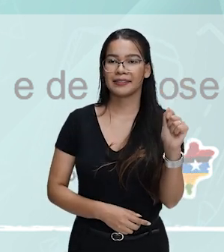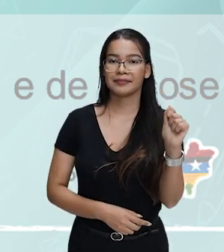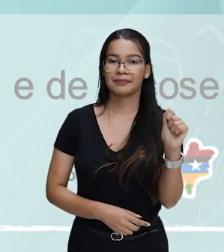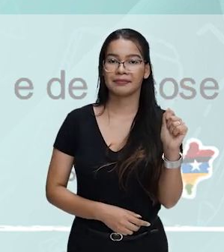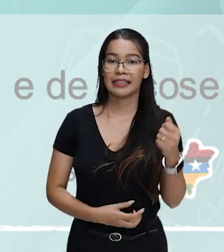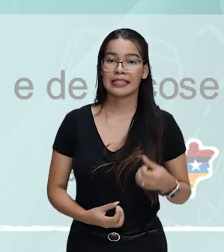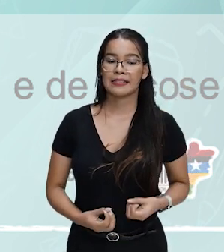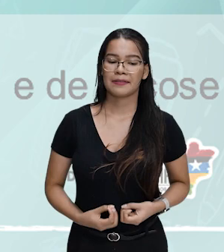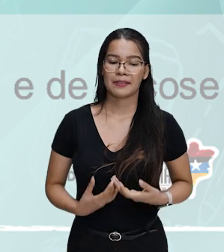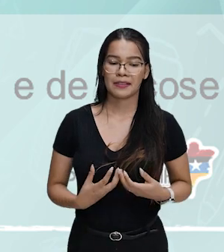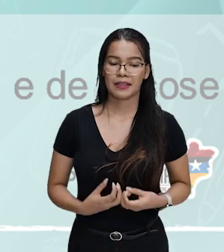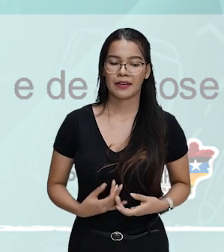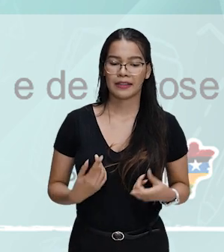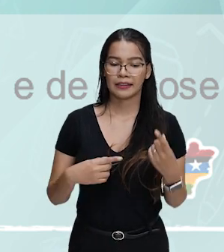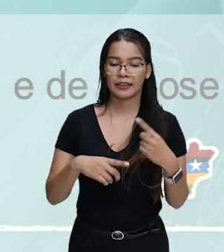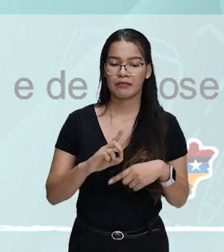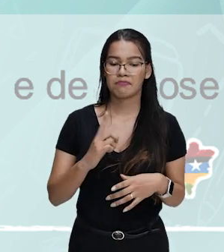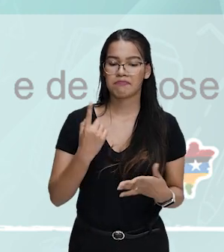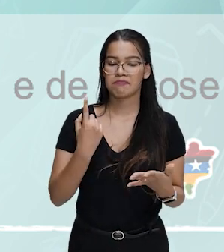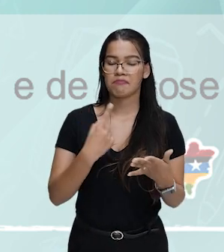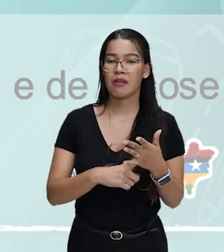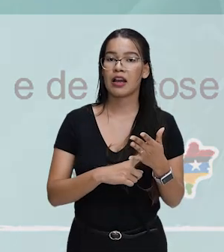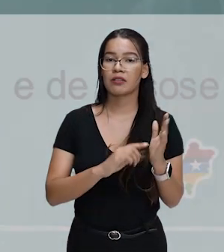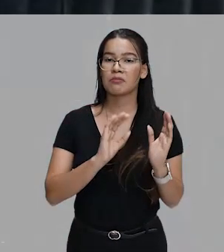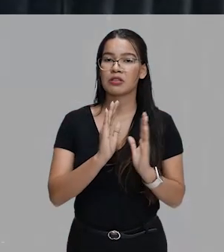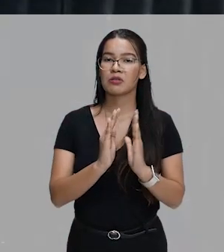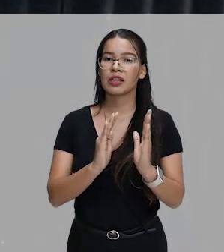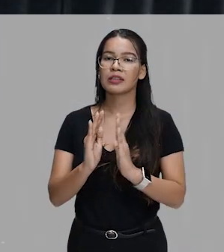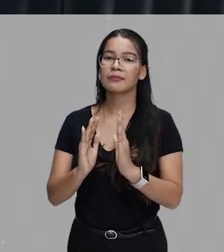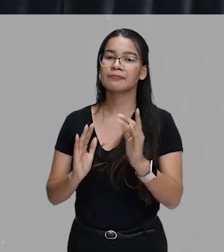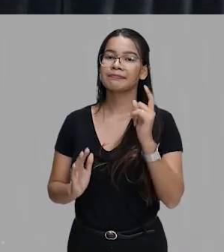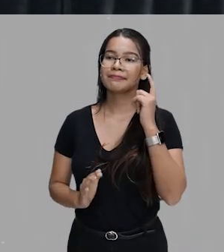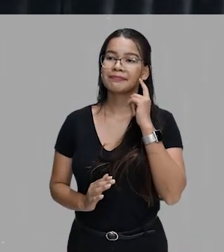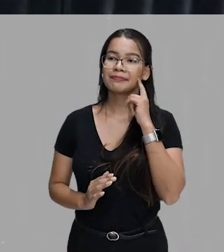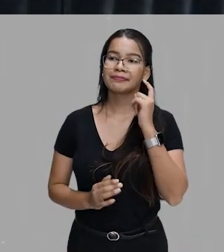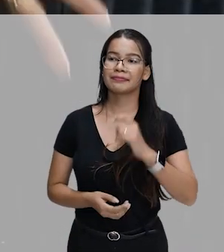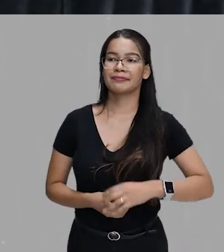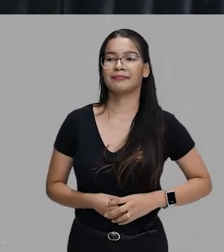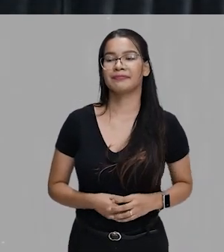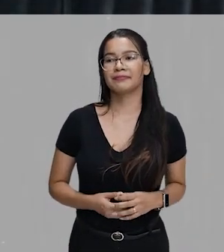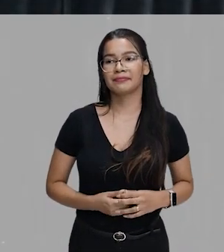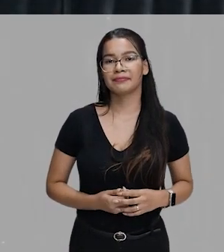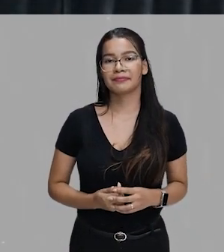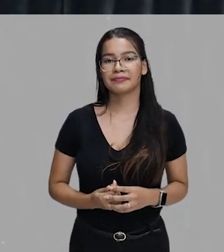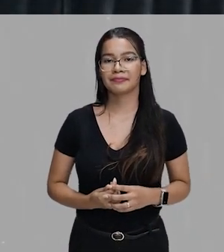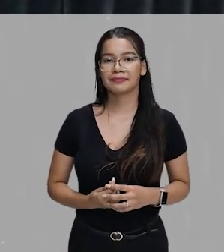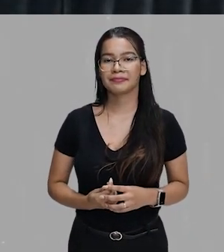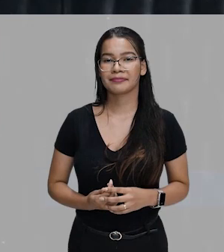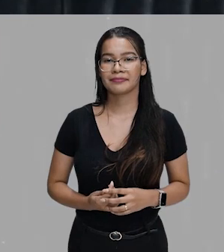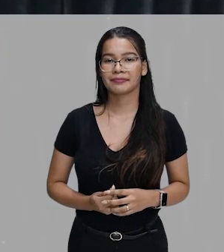uma sequenciação de ideias. Além disso, isso é bem fácil, né? Além disso, vem ideias